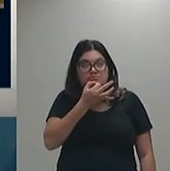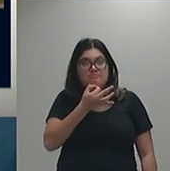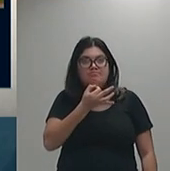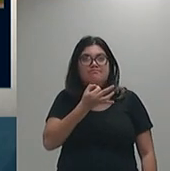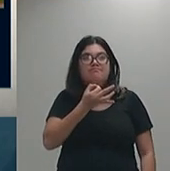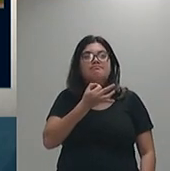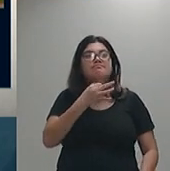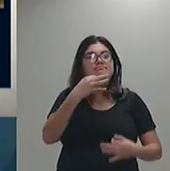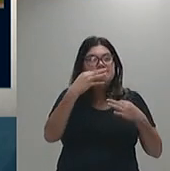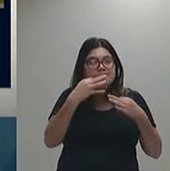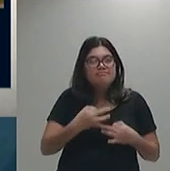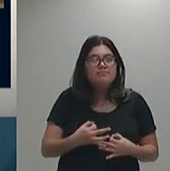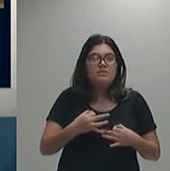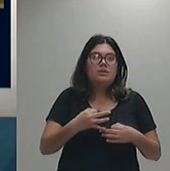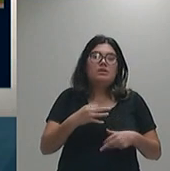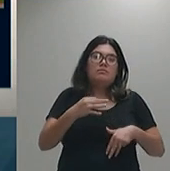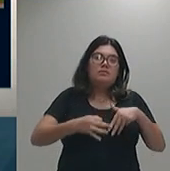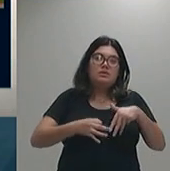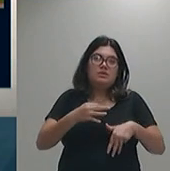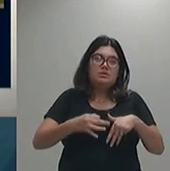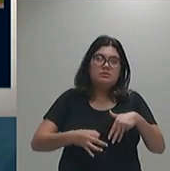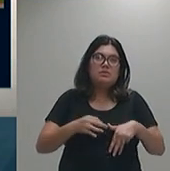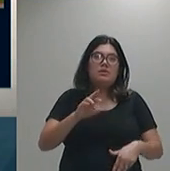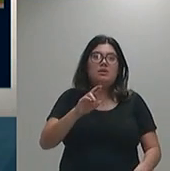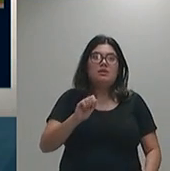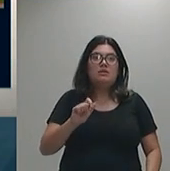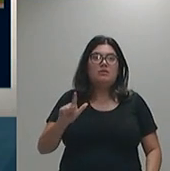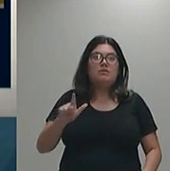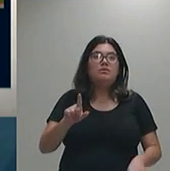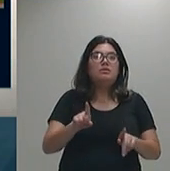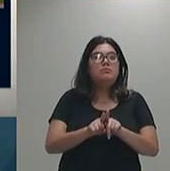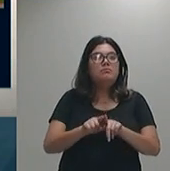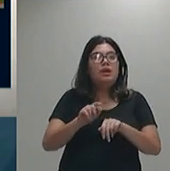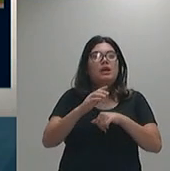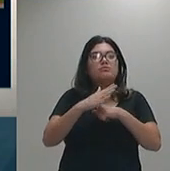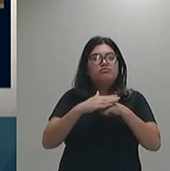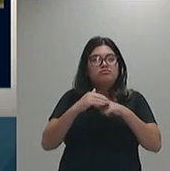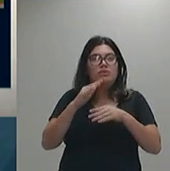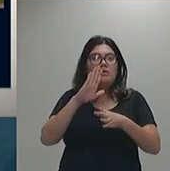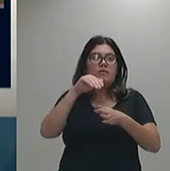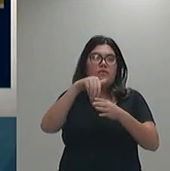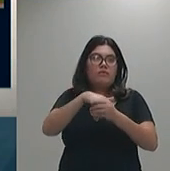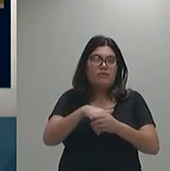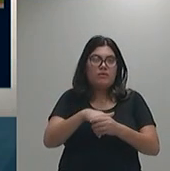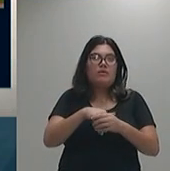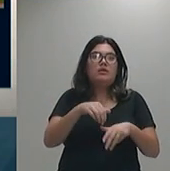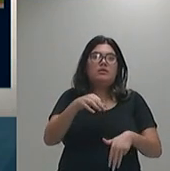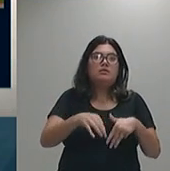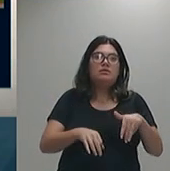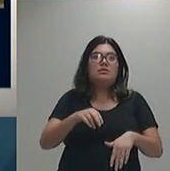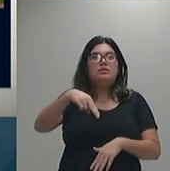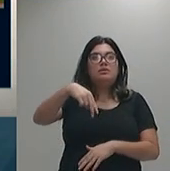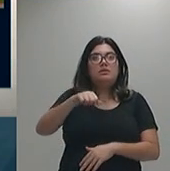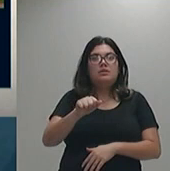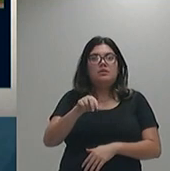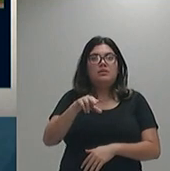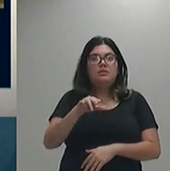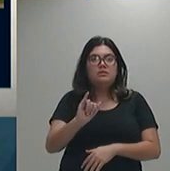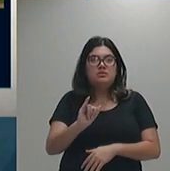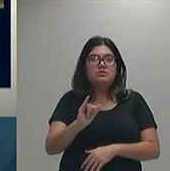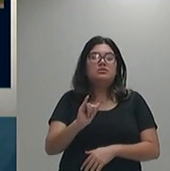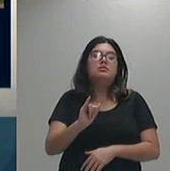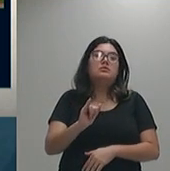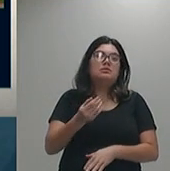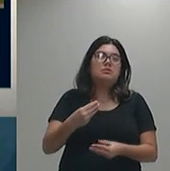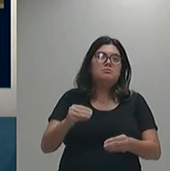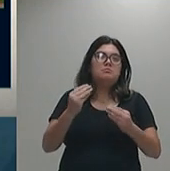do Ministro Raul Araújo e agora cuidadoso voto-vista da ministra Nancy andrighi que me dá